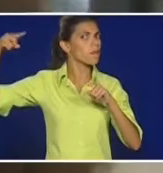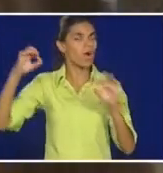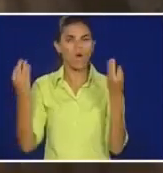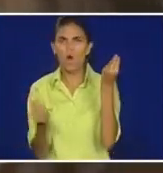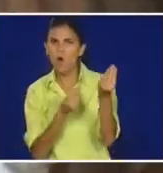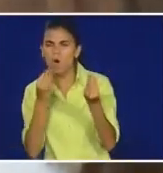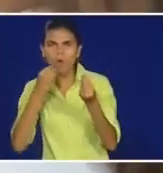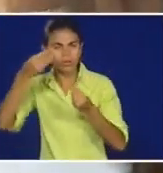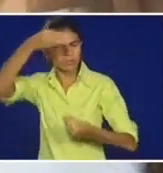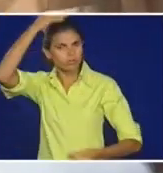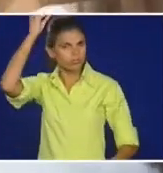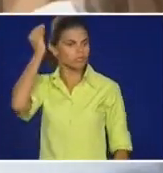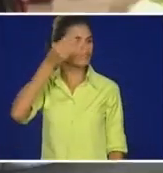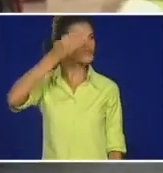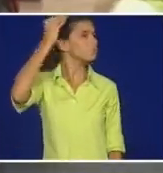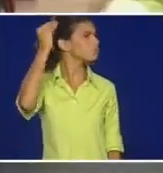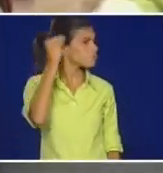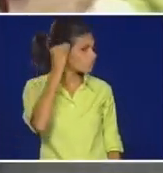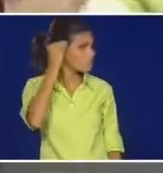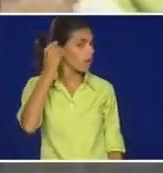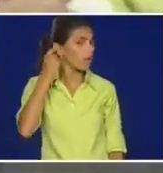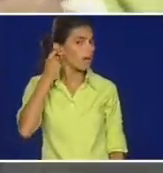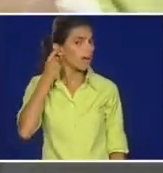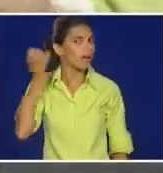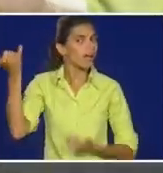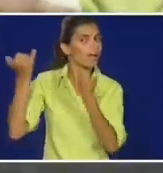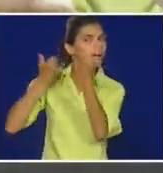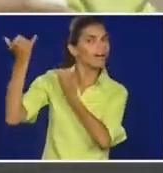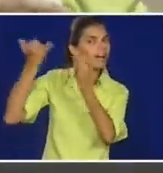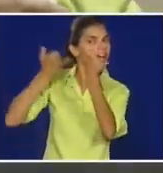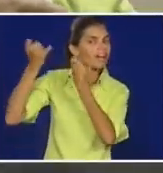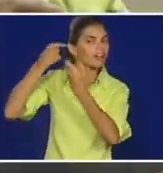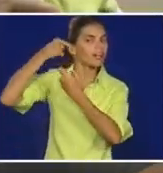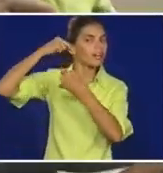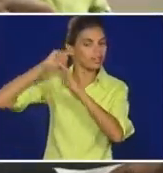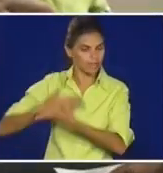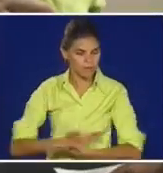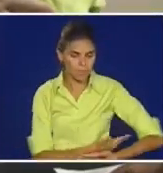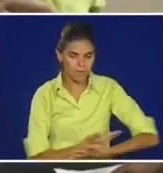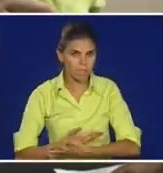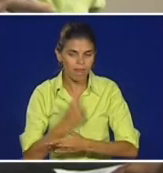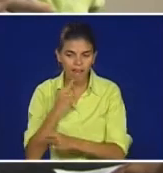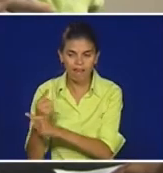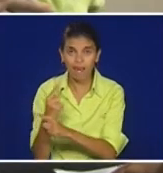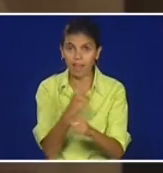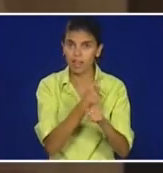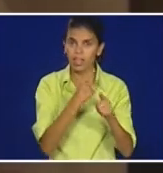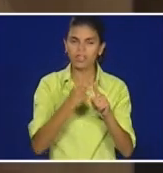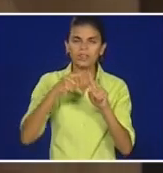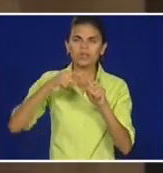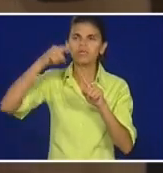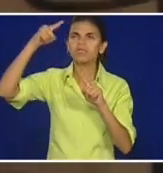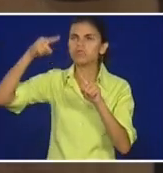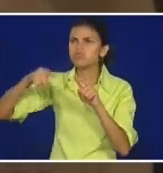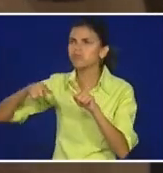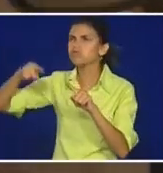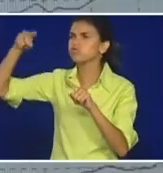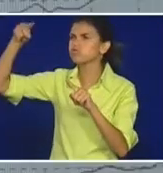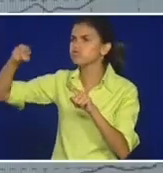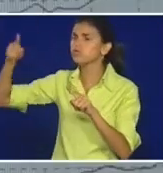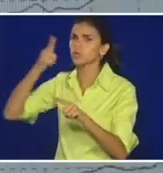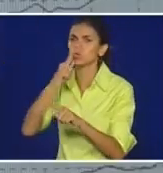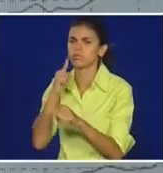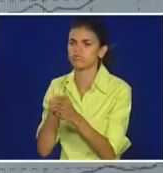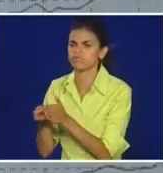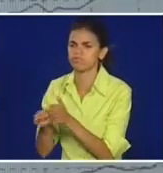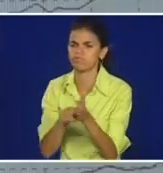são dispostos como num eletroencefalograma e um estímulo auditivo é enviado para a orelha do bebê. Diversas ondas são